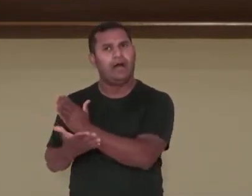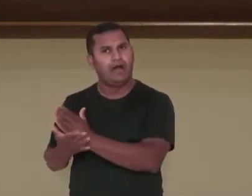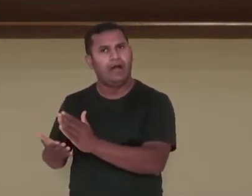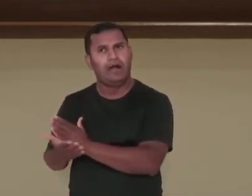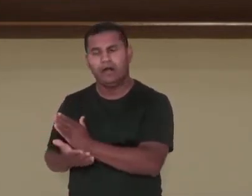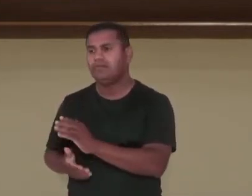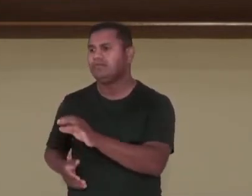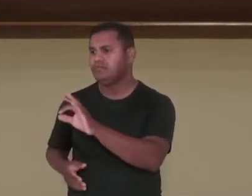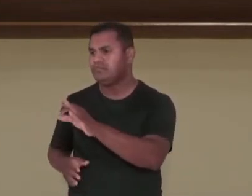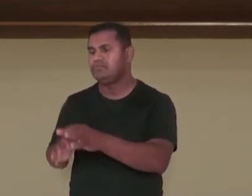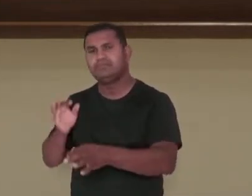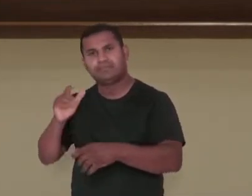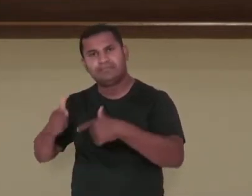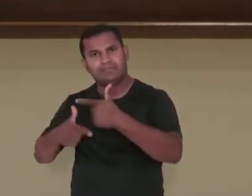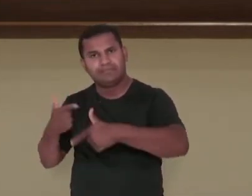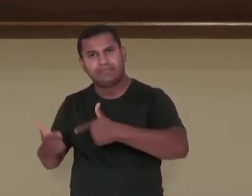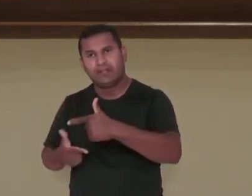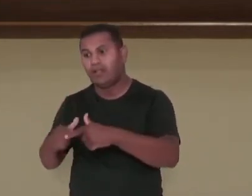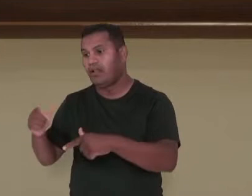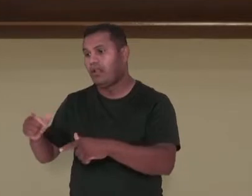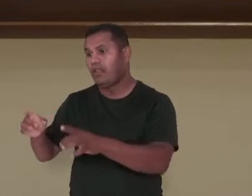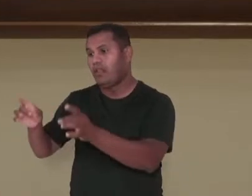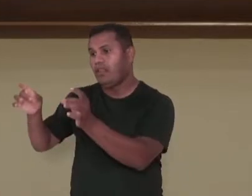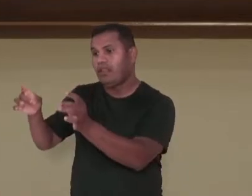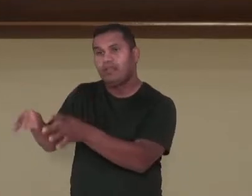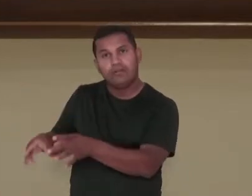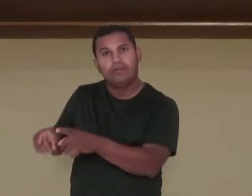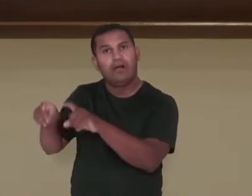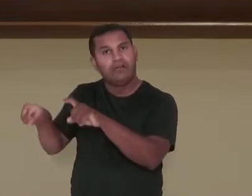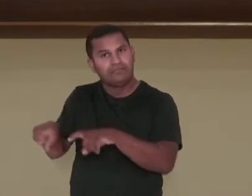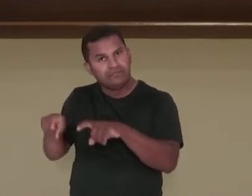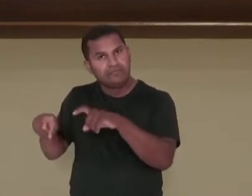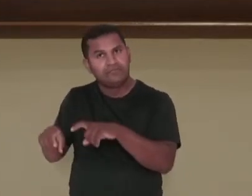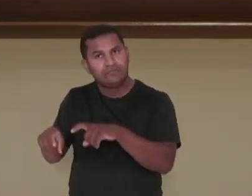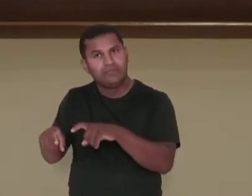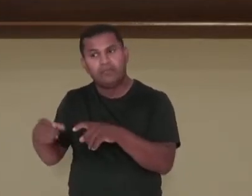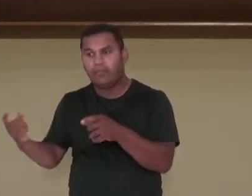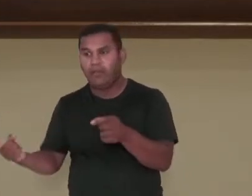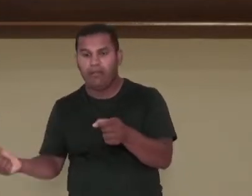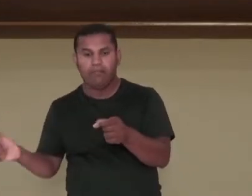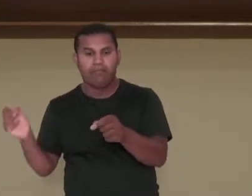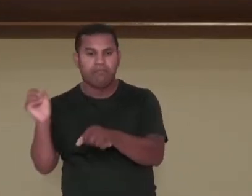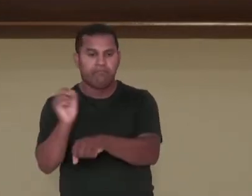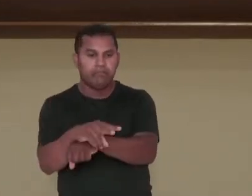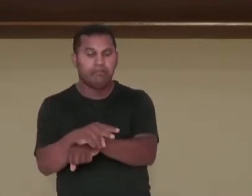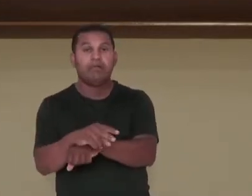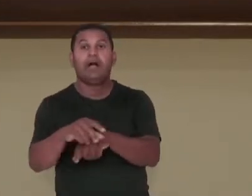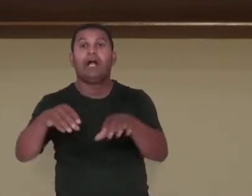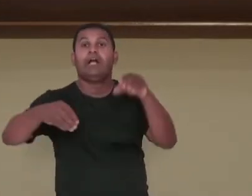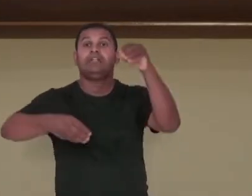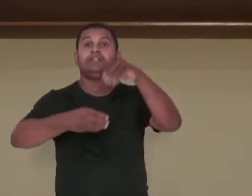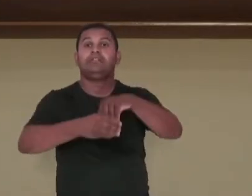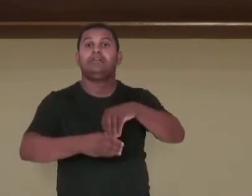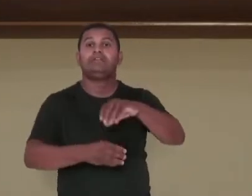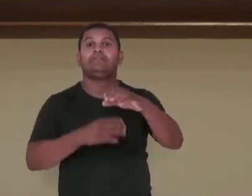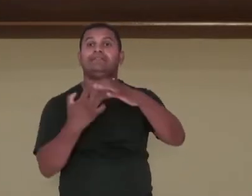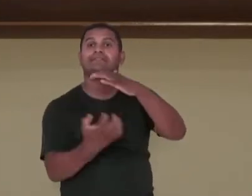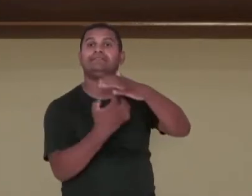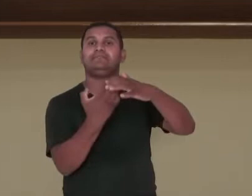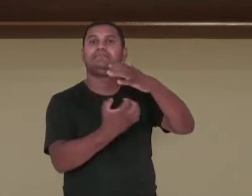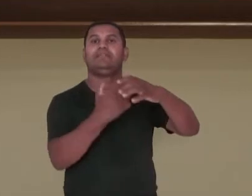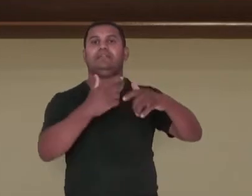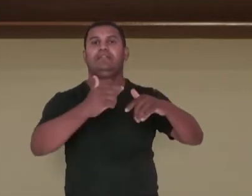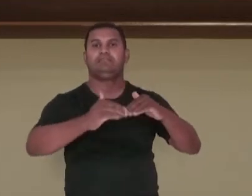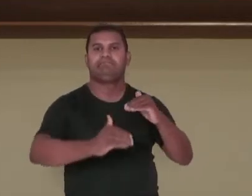nascente industrialização. É importante também a gente pensar o seguinte: o Brasil nesse momento estava tendo